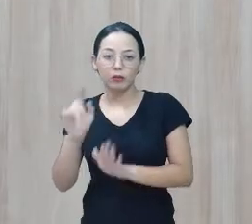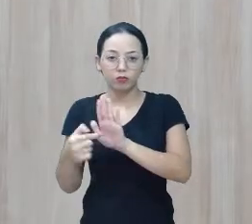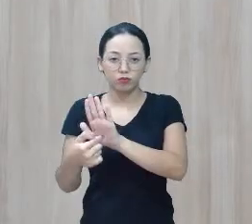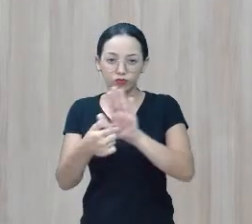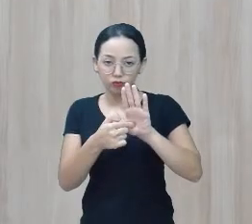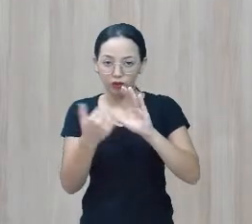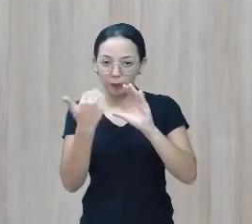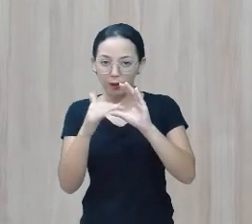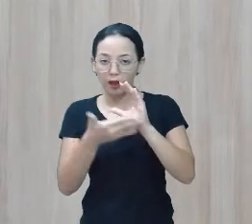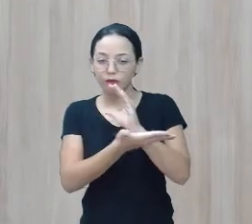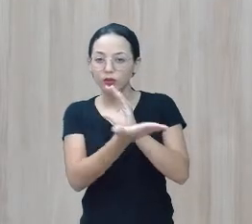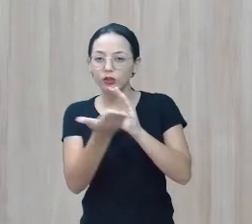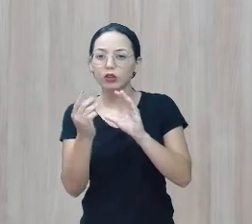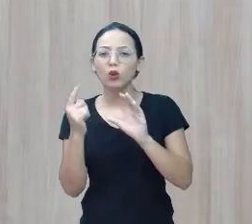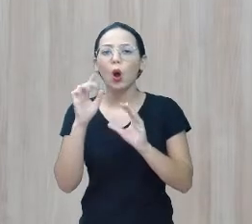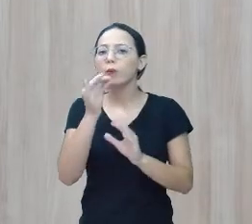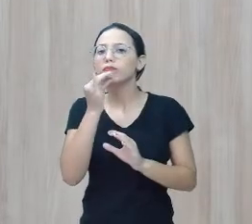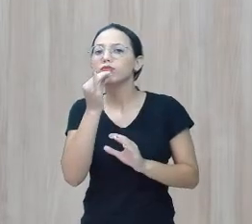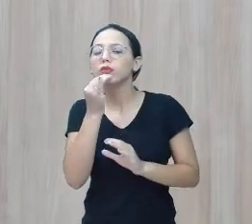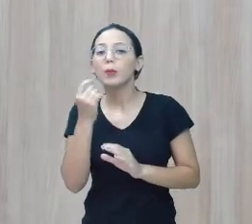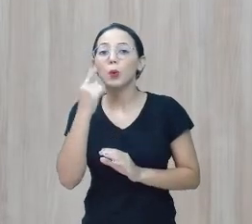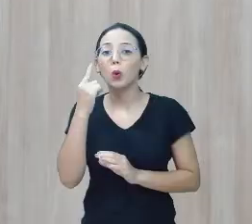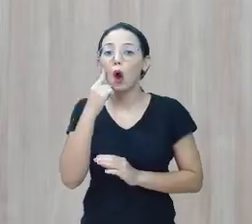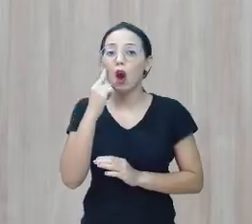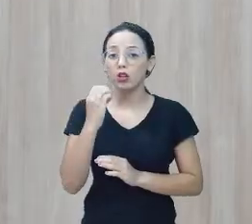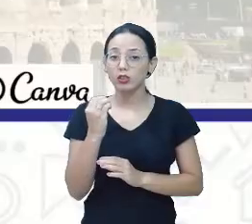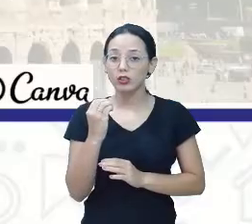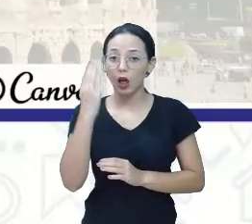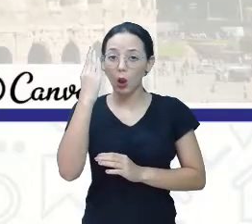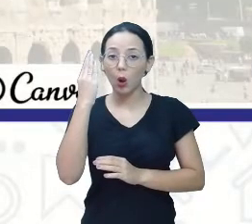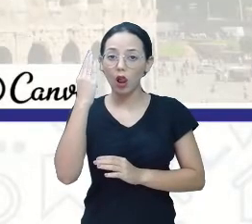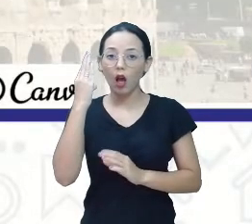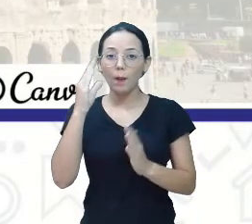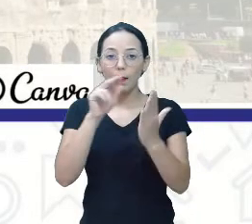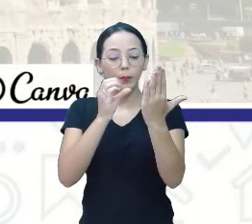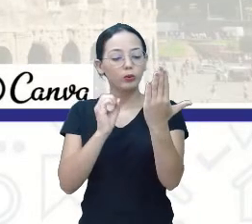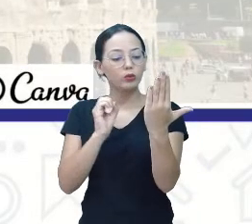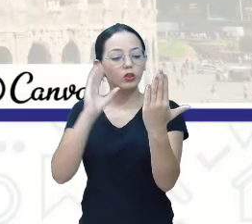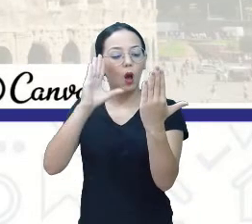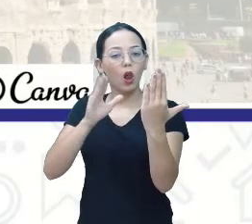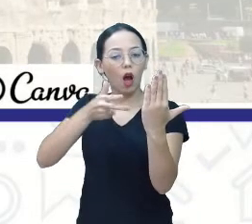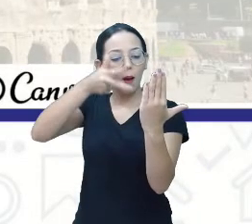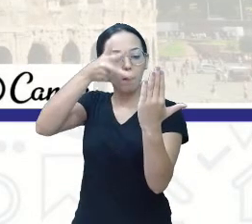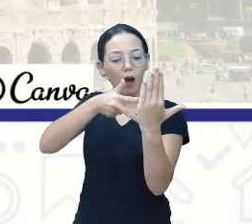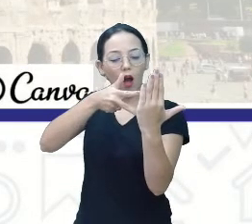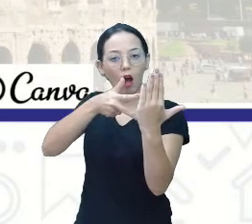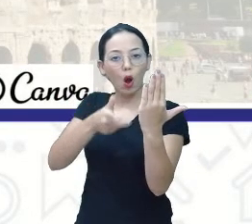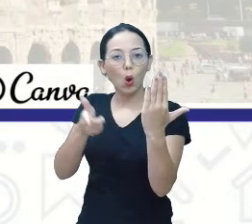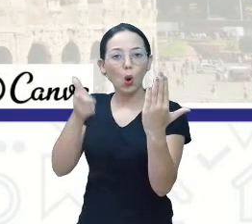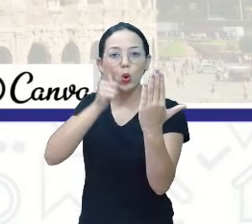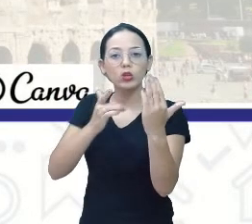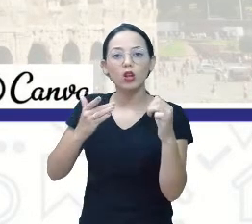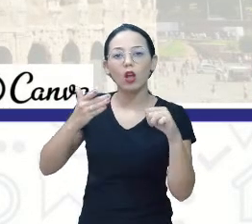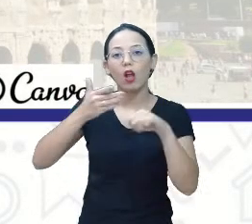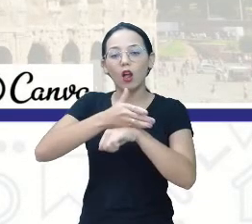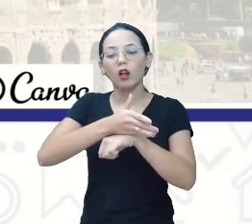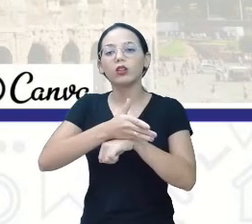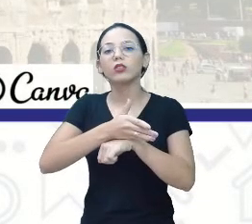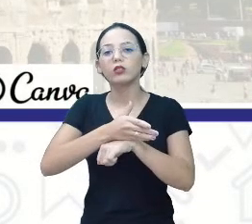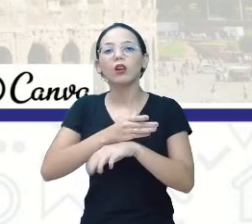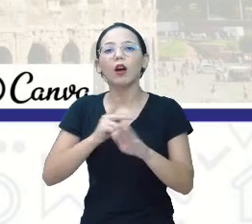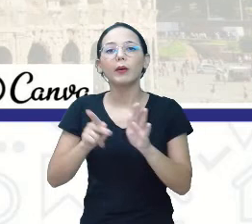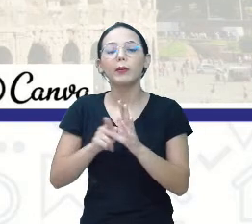trouxemos, você aponta o seu celular aí de casa, no QR Code aqui, e ele vai lhe encaminhar para